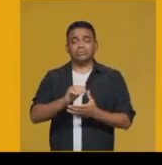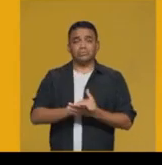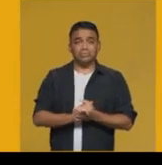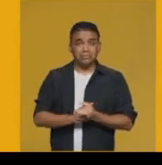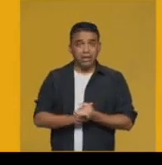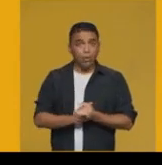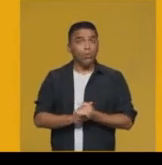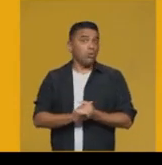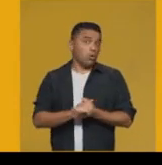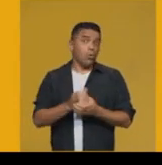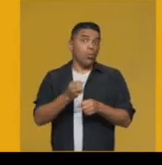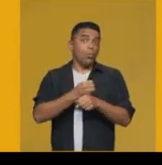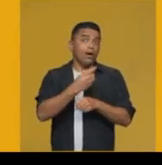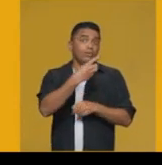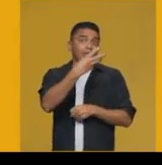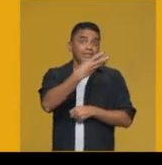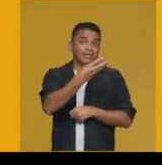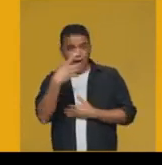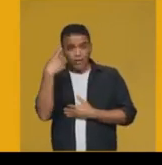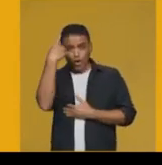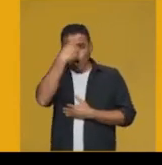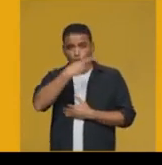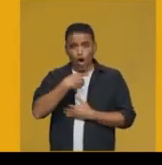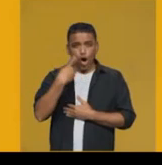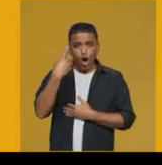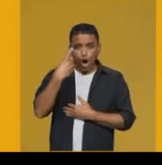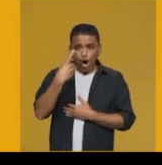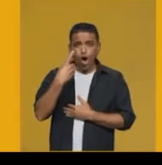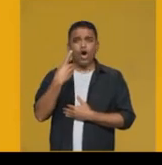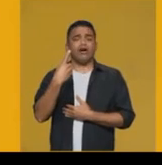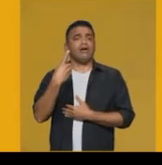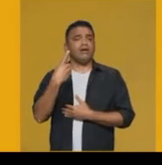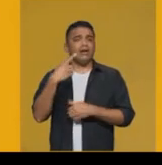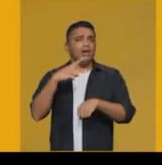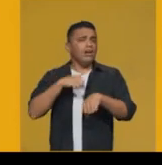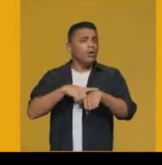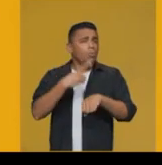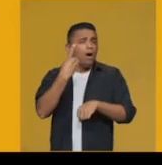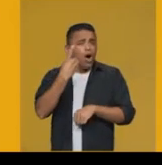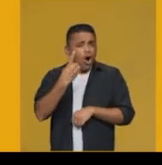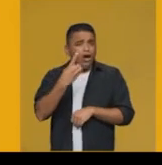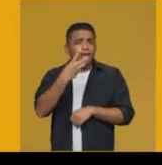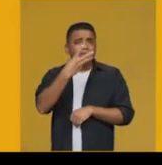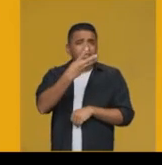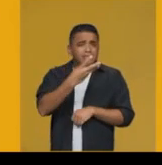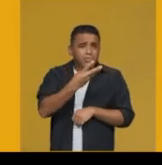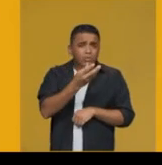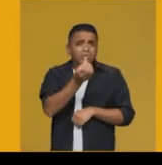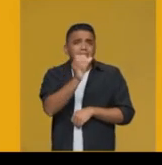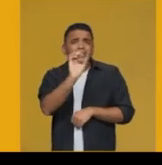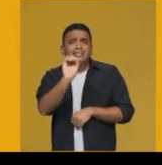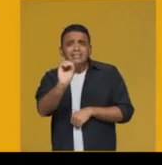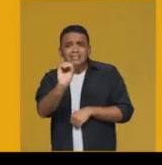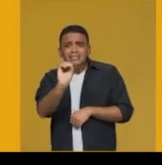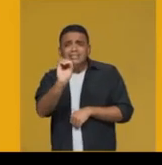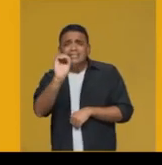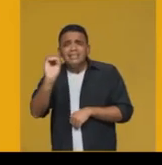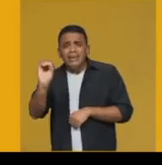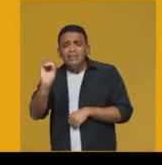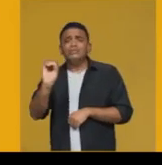cada dia 24 horas e cada hora 3.600 segundos, nós teremos